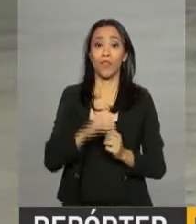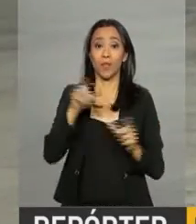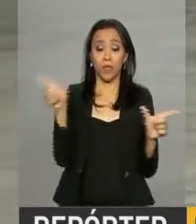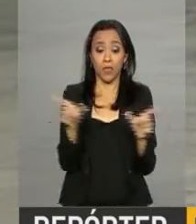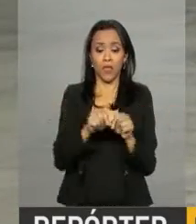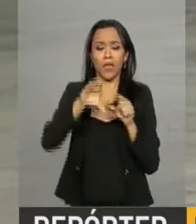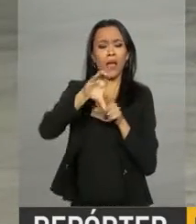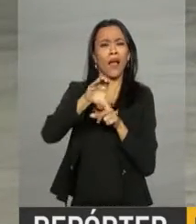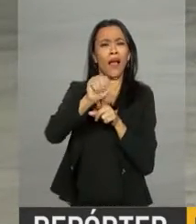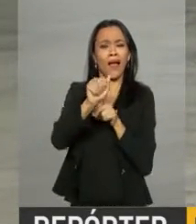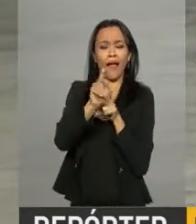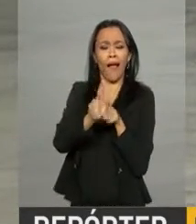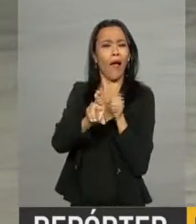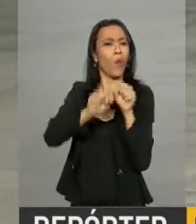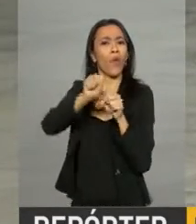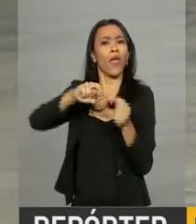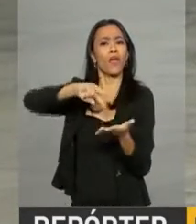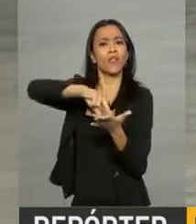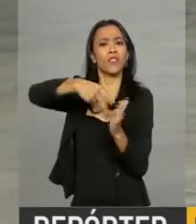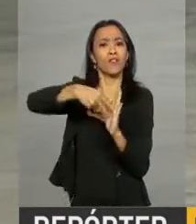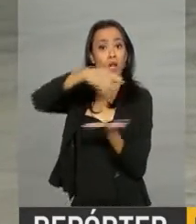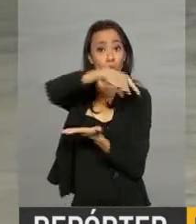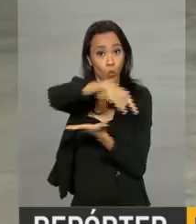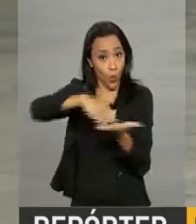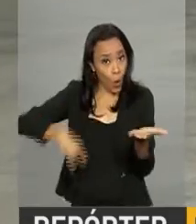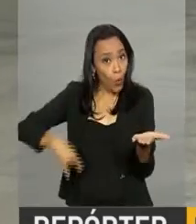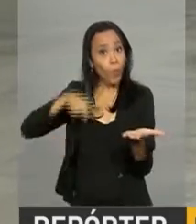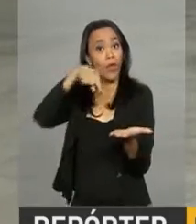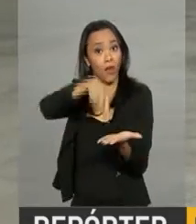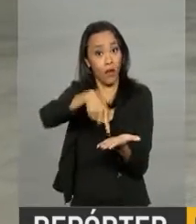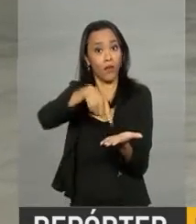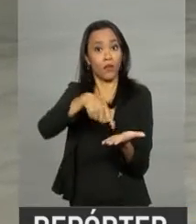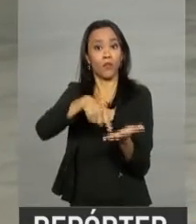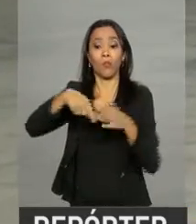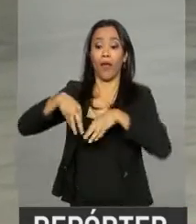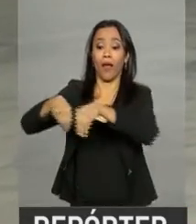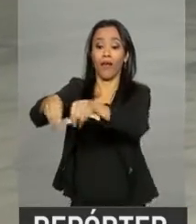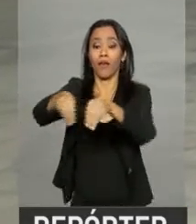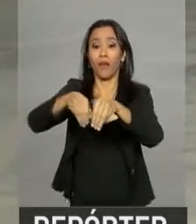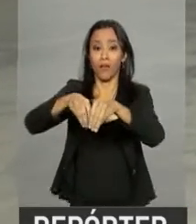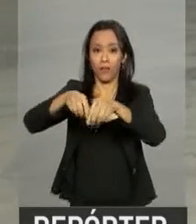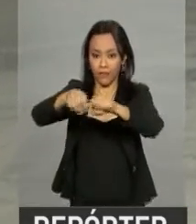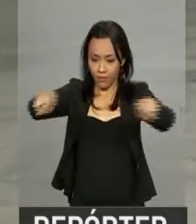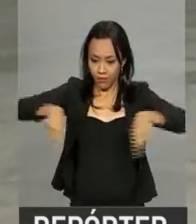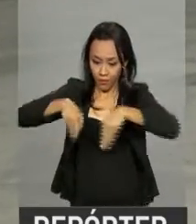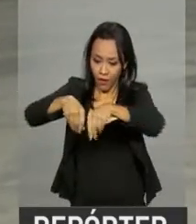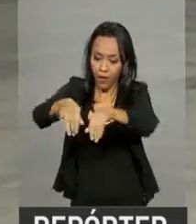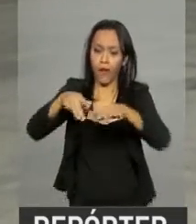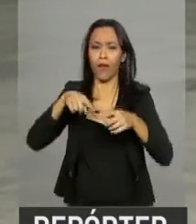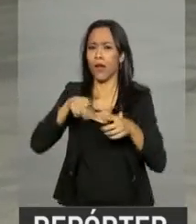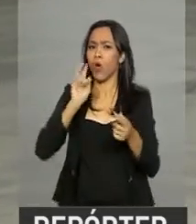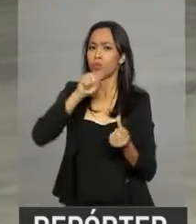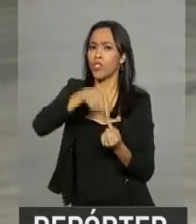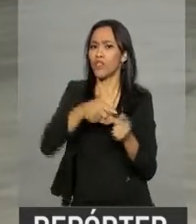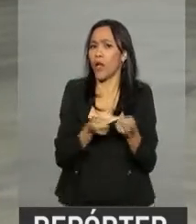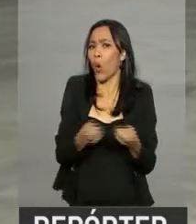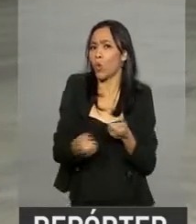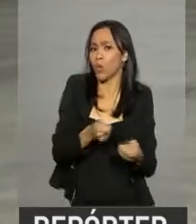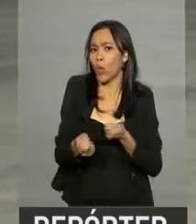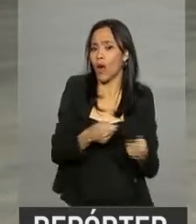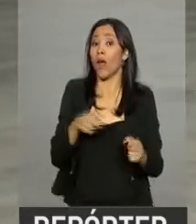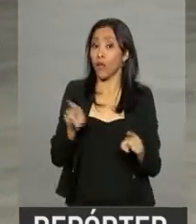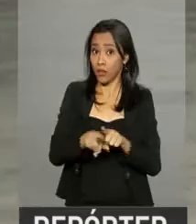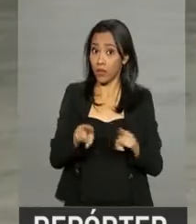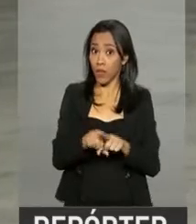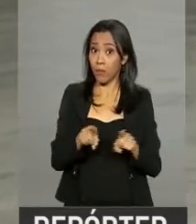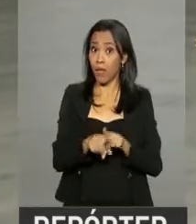é um registro eletrônico obrigatório para todos os imóveis rurais. A base de dados é usada para controle, monitoramento e combate